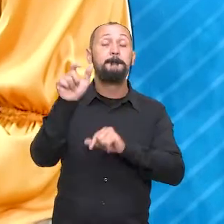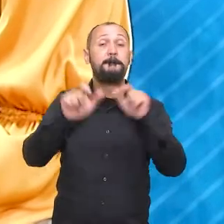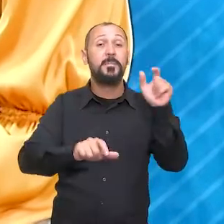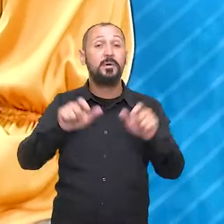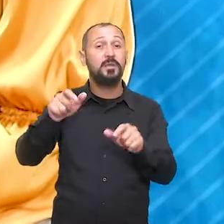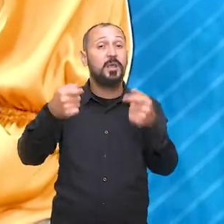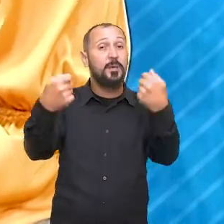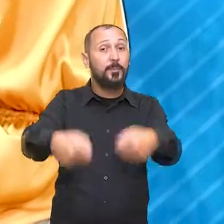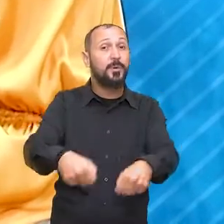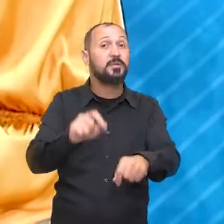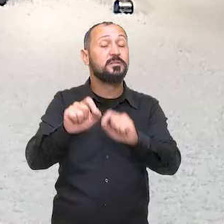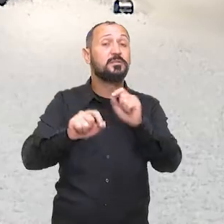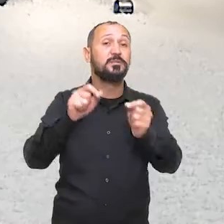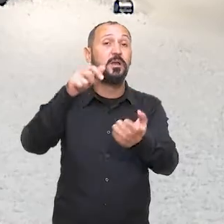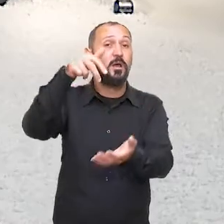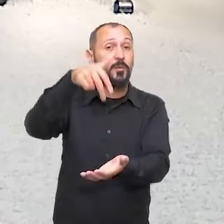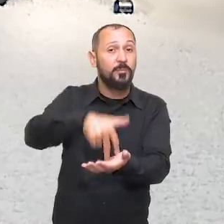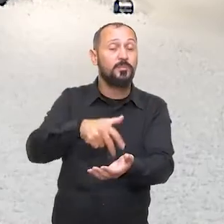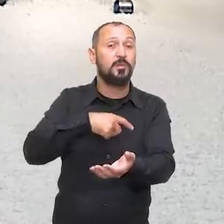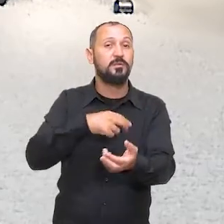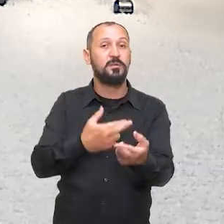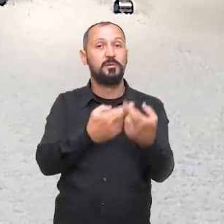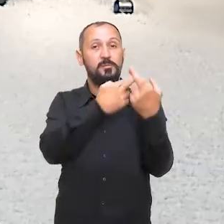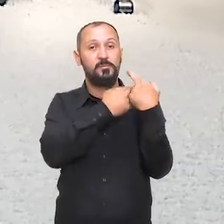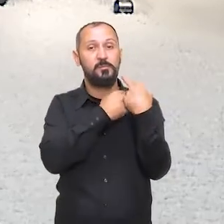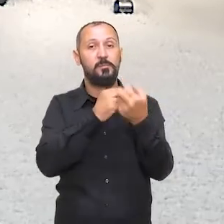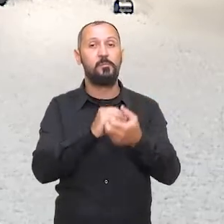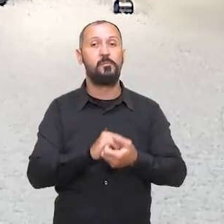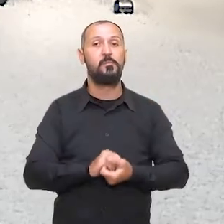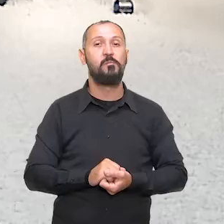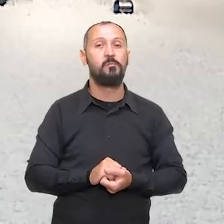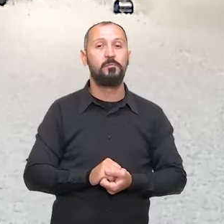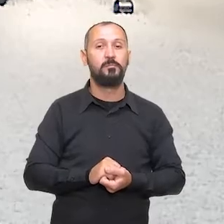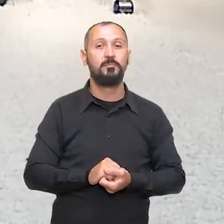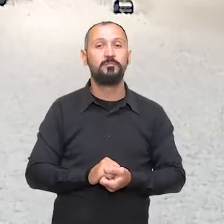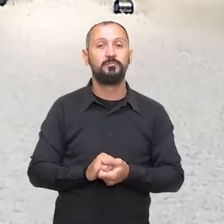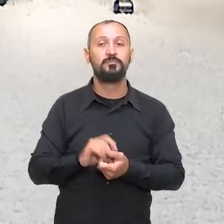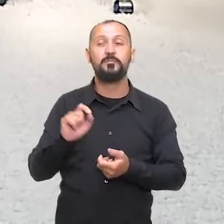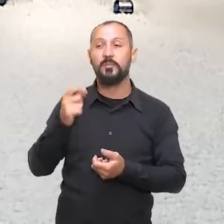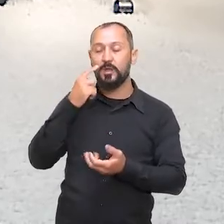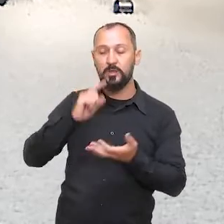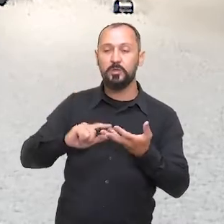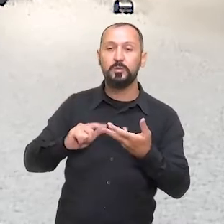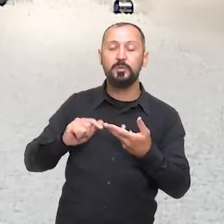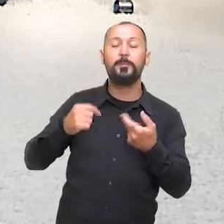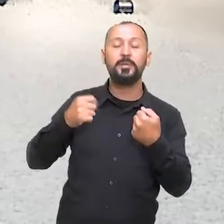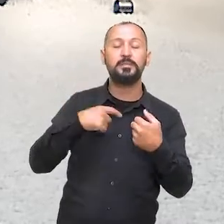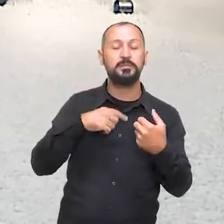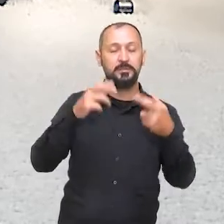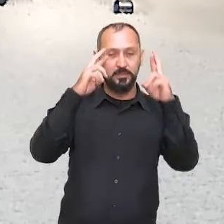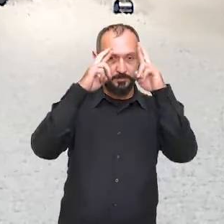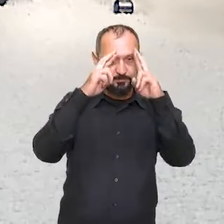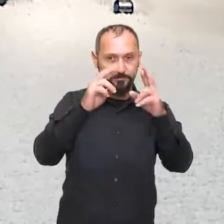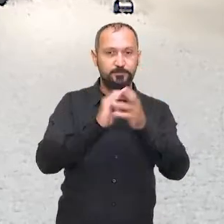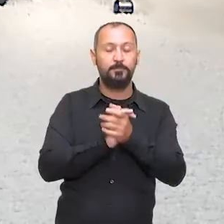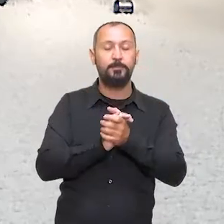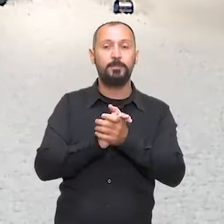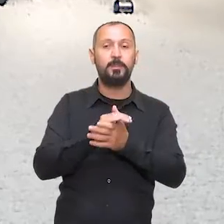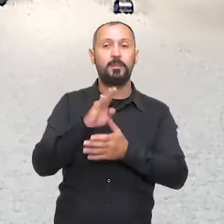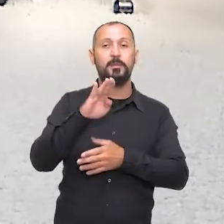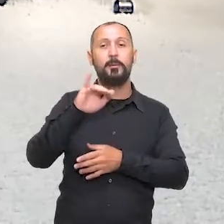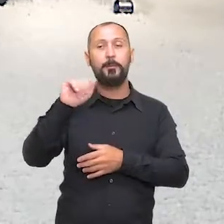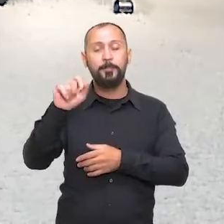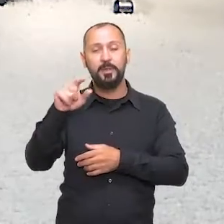outras pessoas que também precisam ter este lugar e ser respeitadas por isso. Eu acho que todos precisam ser respeitados, exatamente. Né? É isso mesmo.